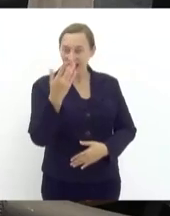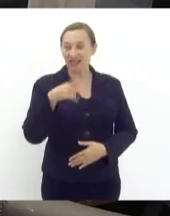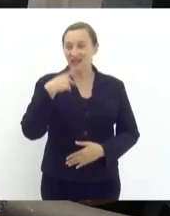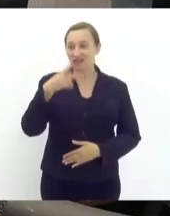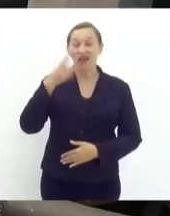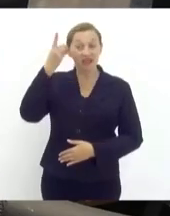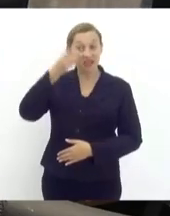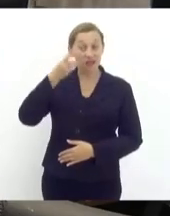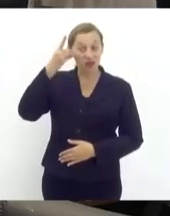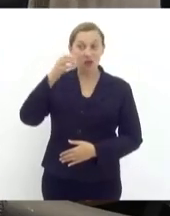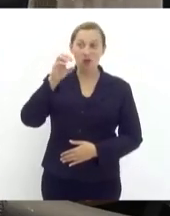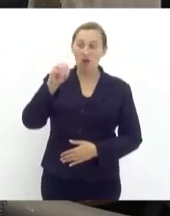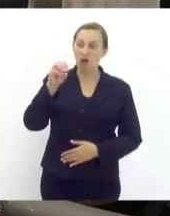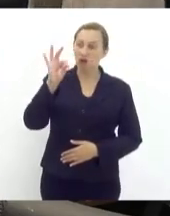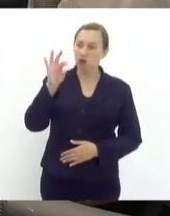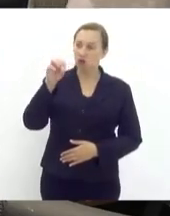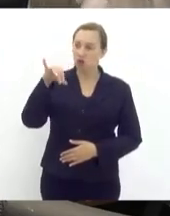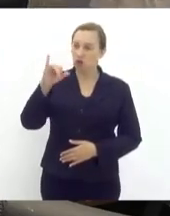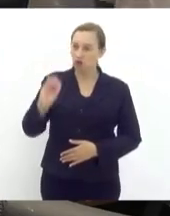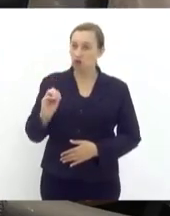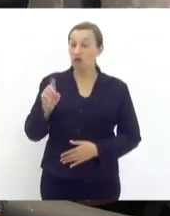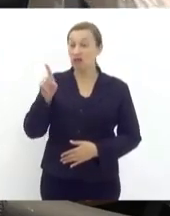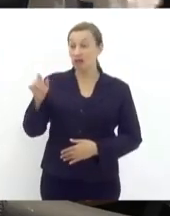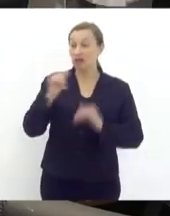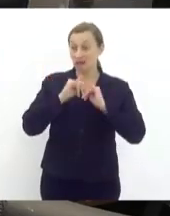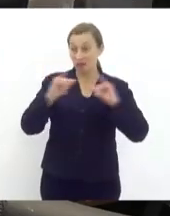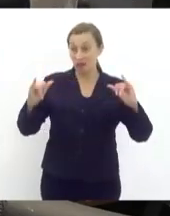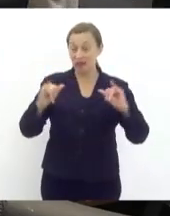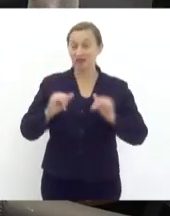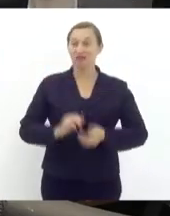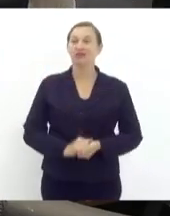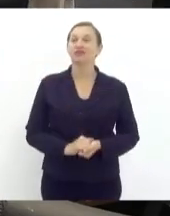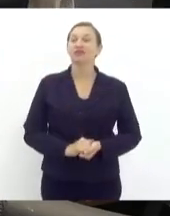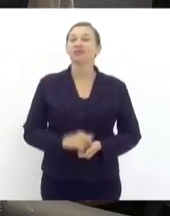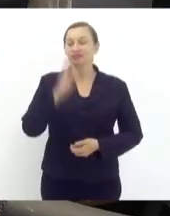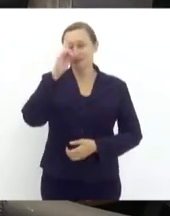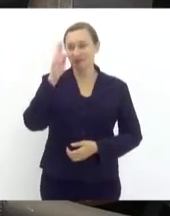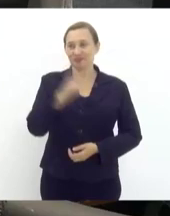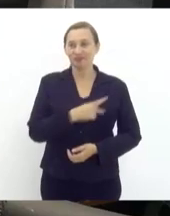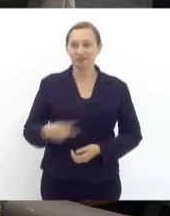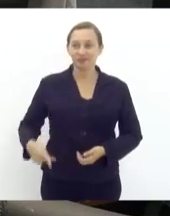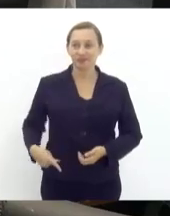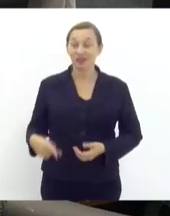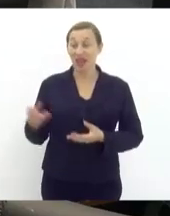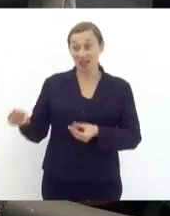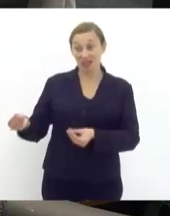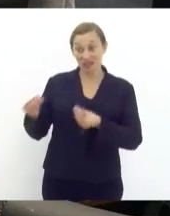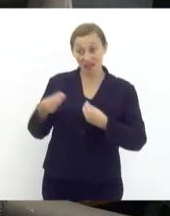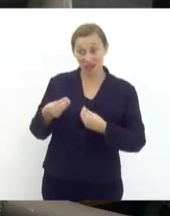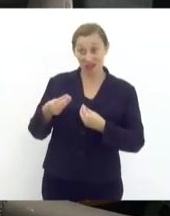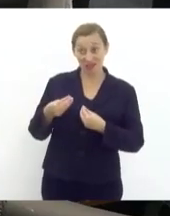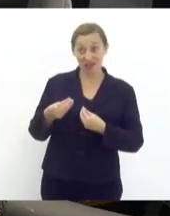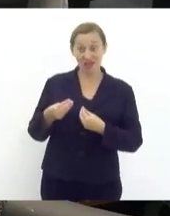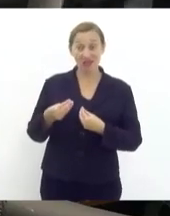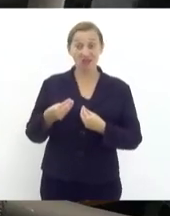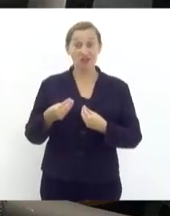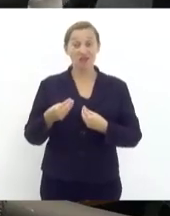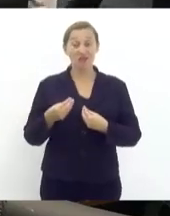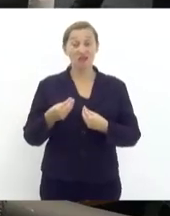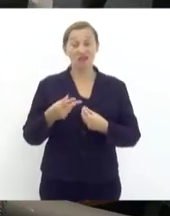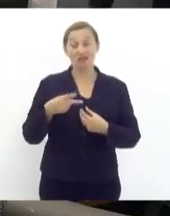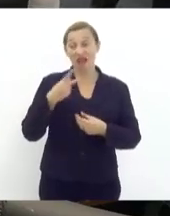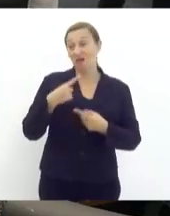para o deputado Antônio que ele tem uma notícia senhor presidente ele me concedeu a palavra